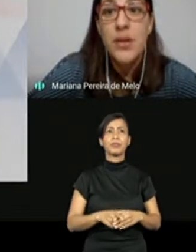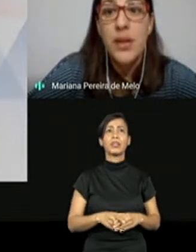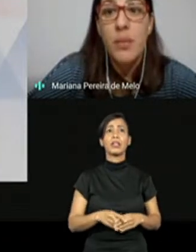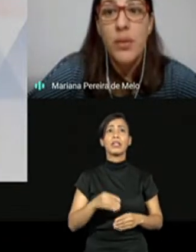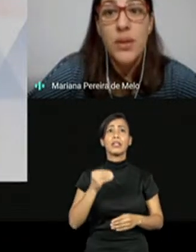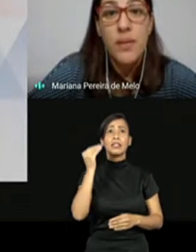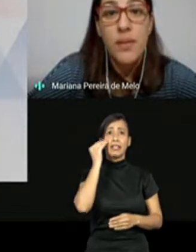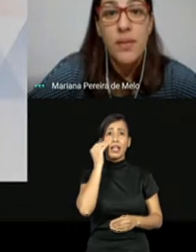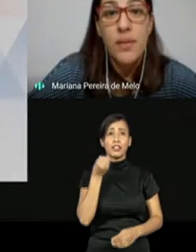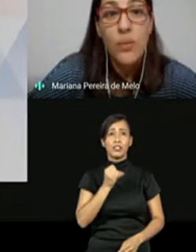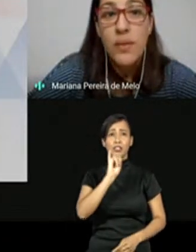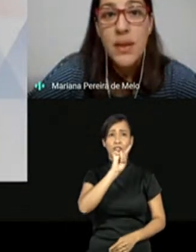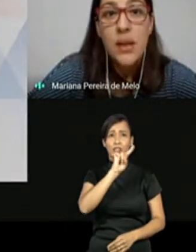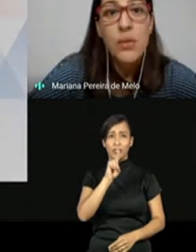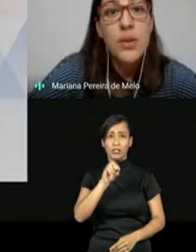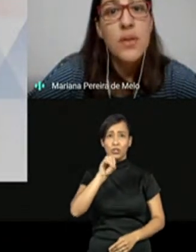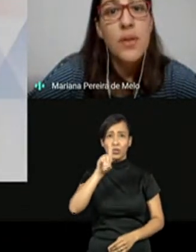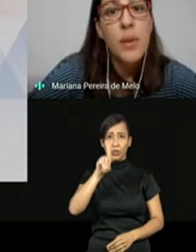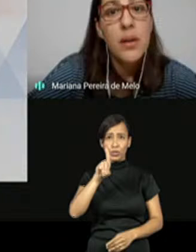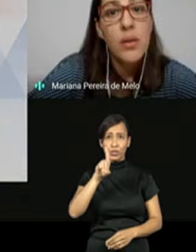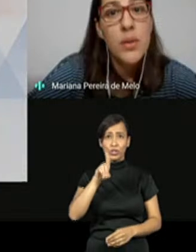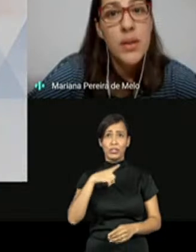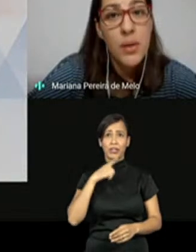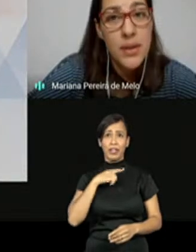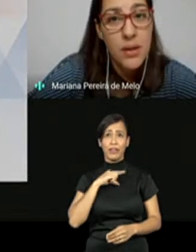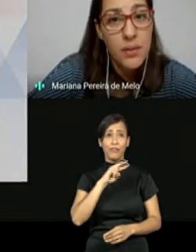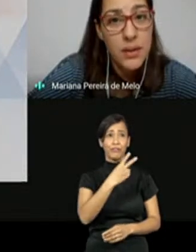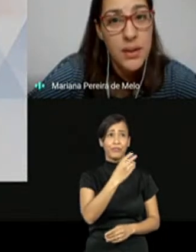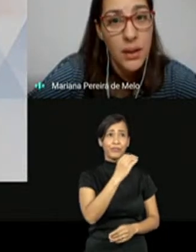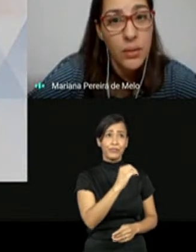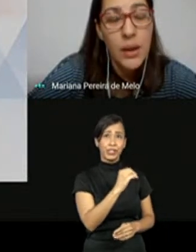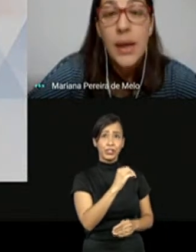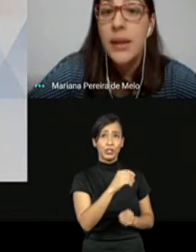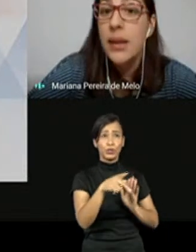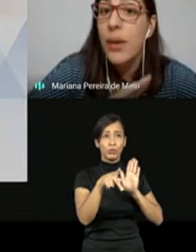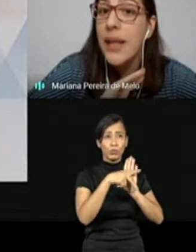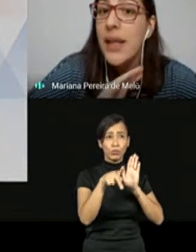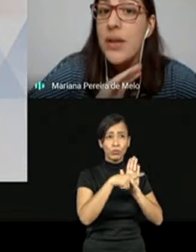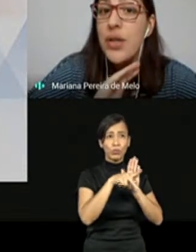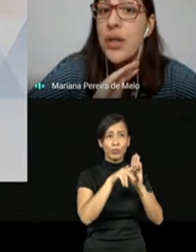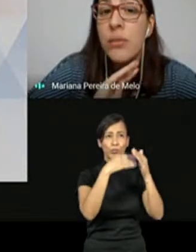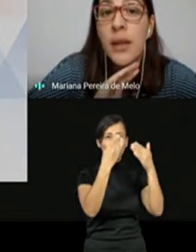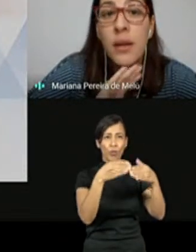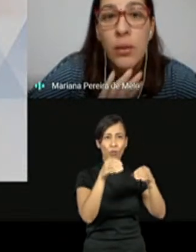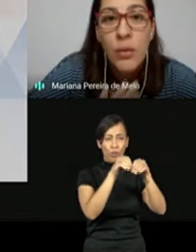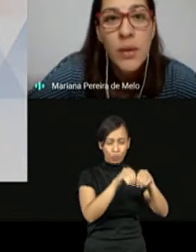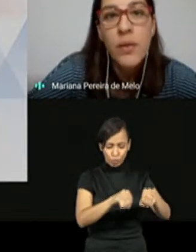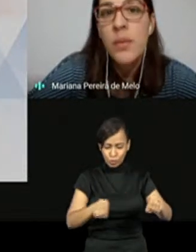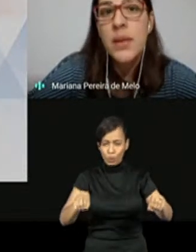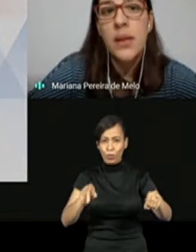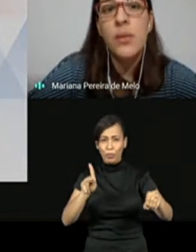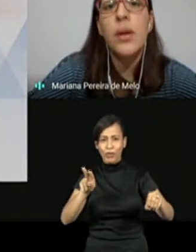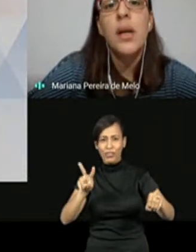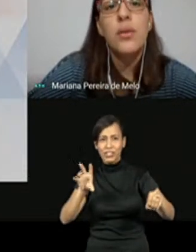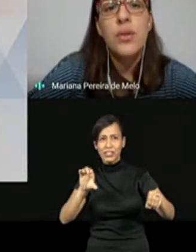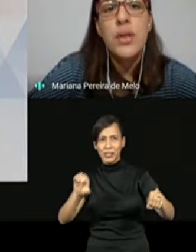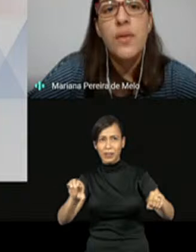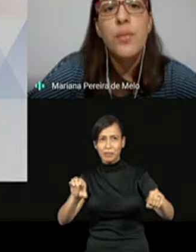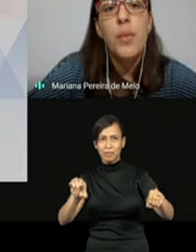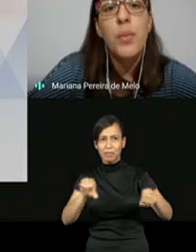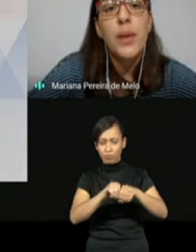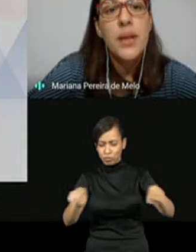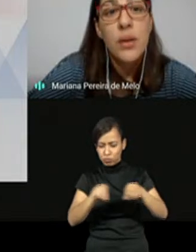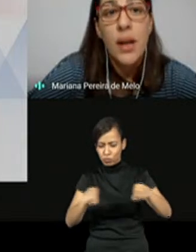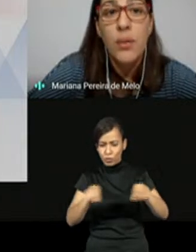A média da amostra é 1,25 e o desvio padrão amostral é 0,25. Então, aqui a gente não tem nenhuma informação do